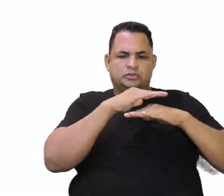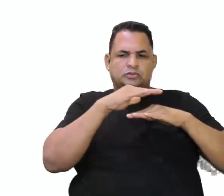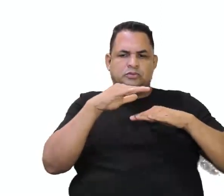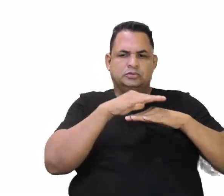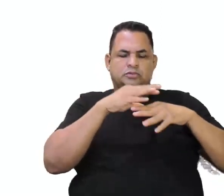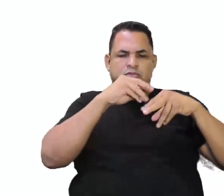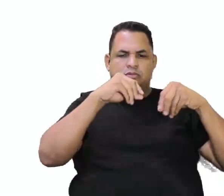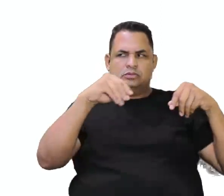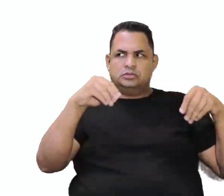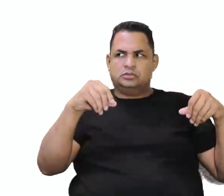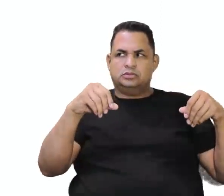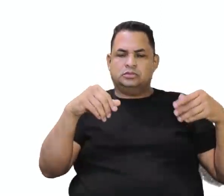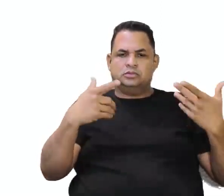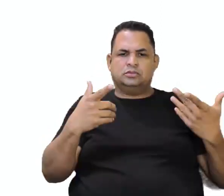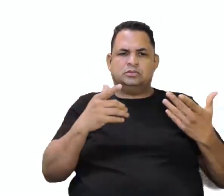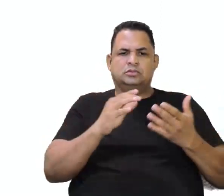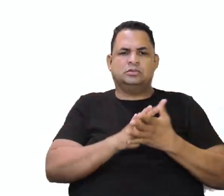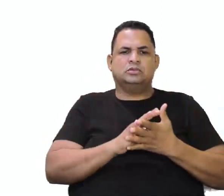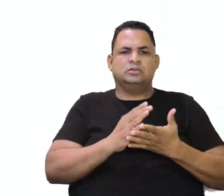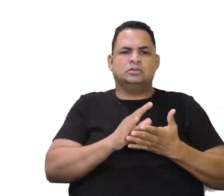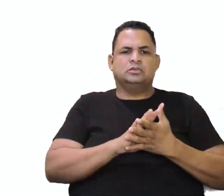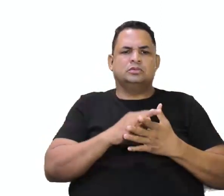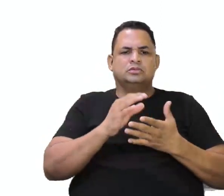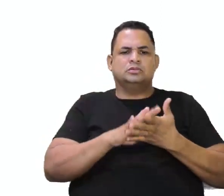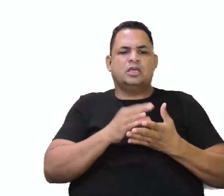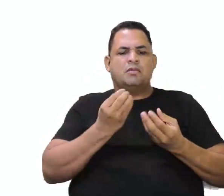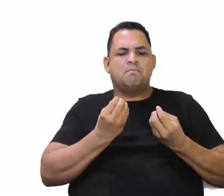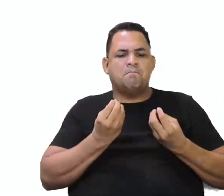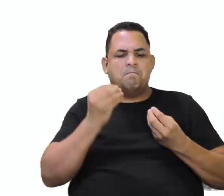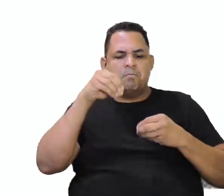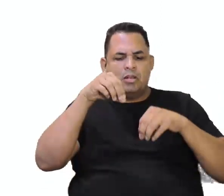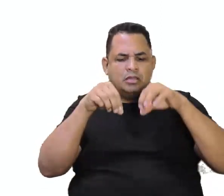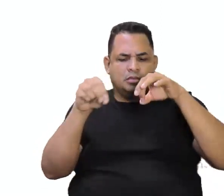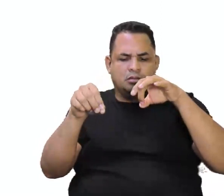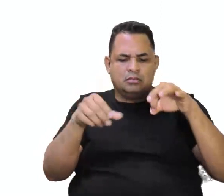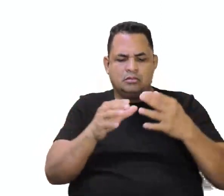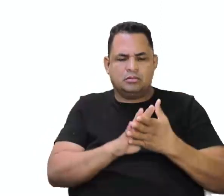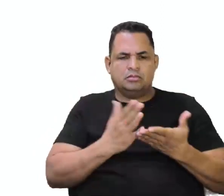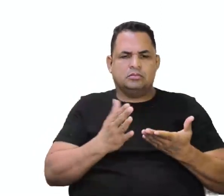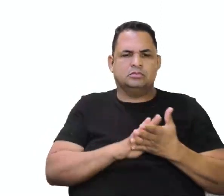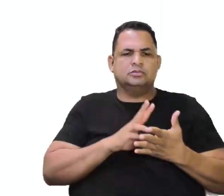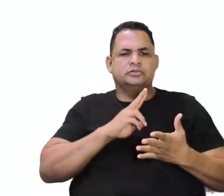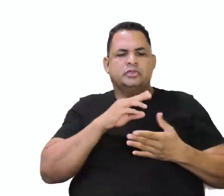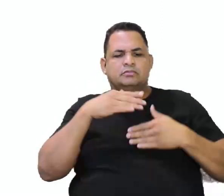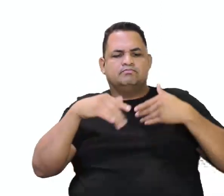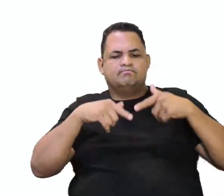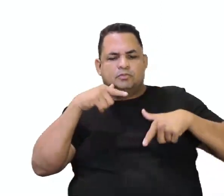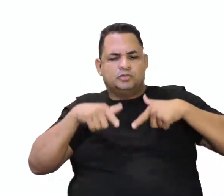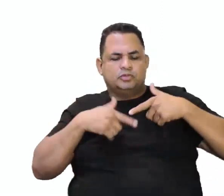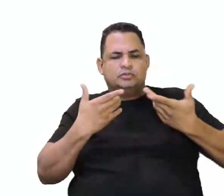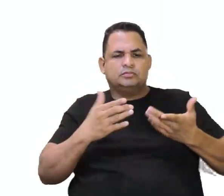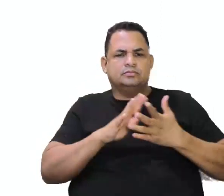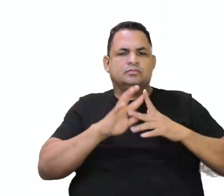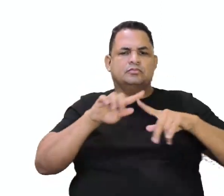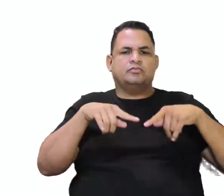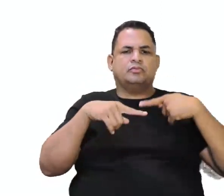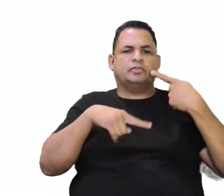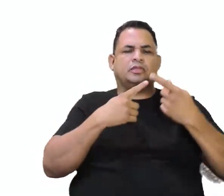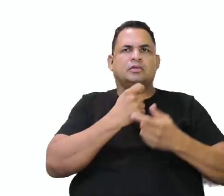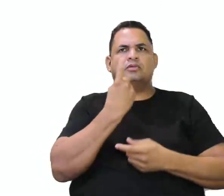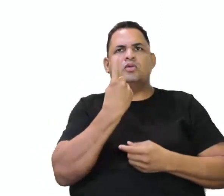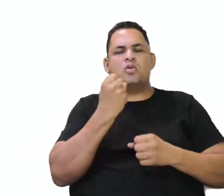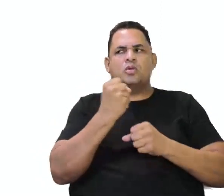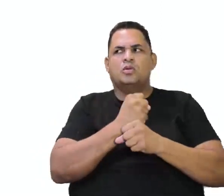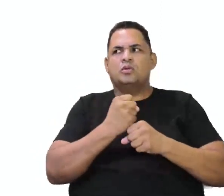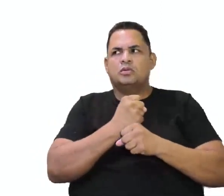solo, da terra. Aí você bota uma cultura, né? Ok, ela vai frutificar, vai produzir bem. Mas só que depois de um